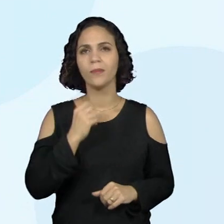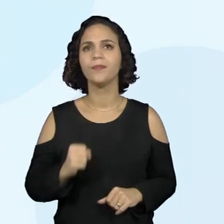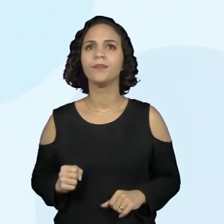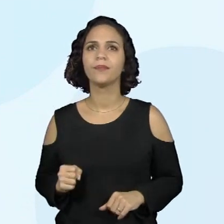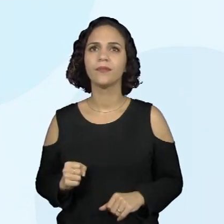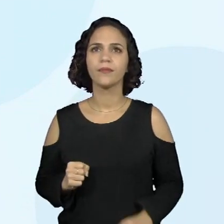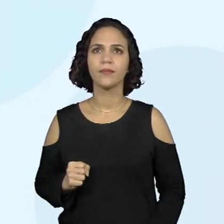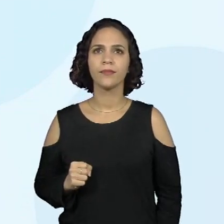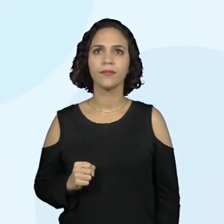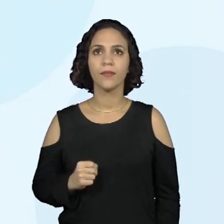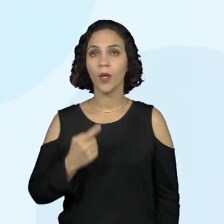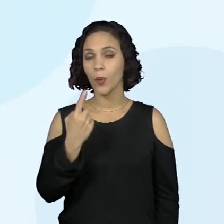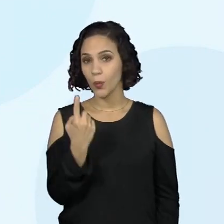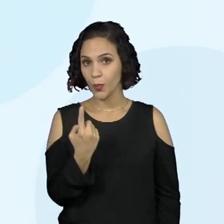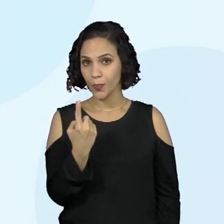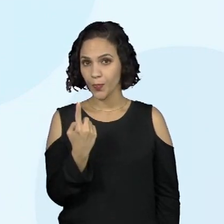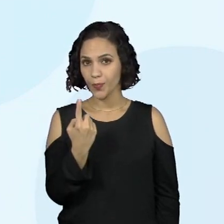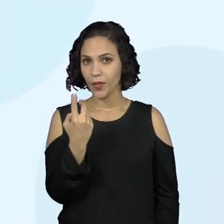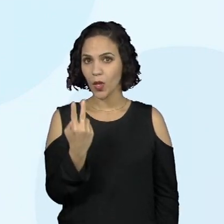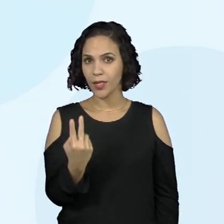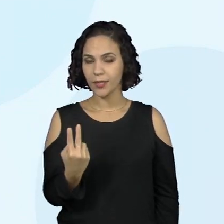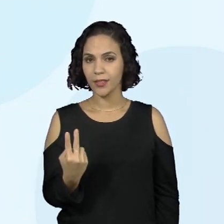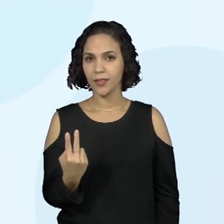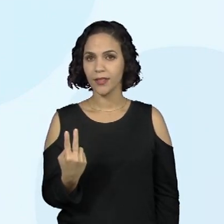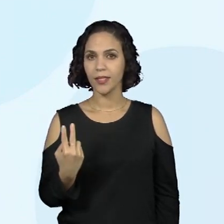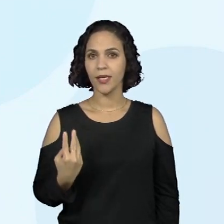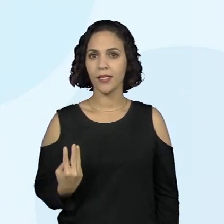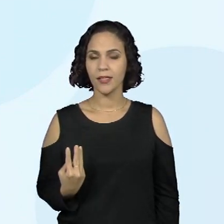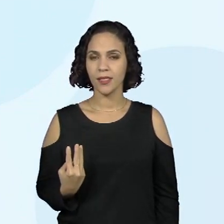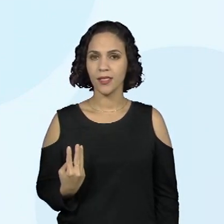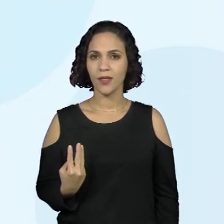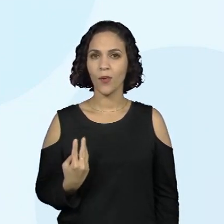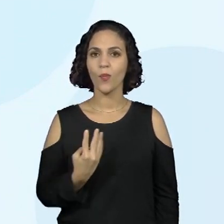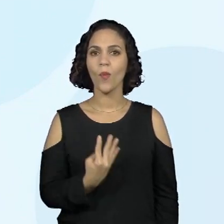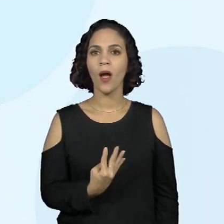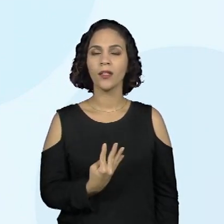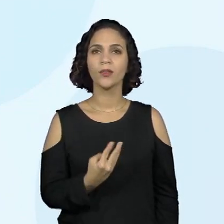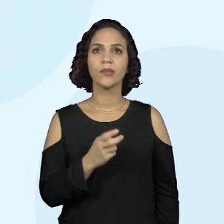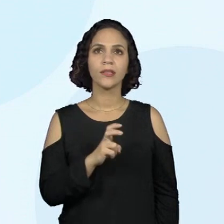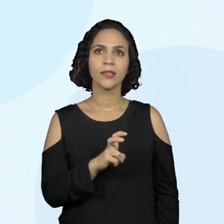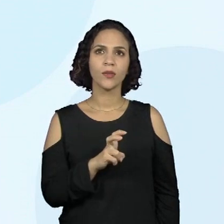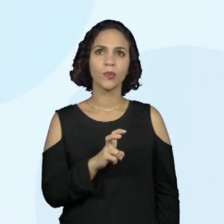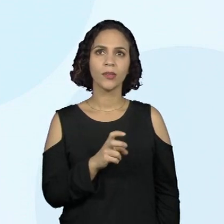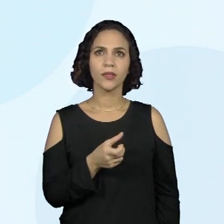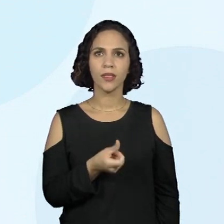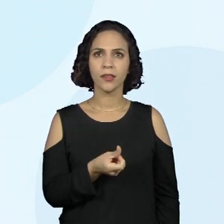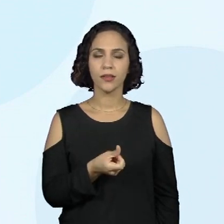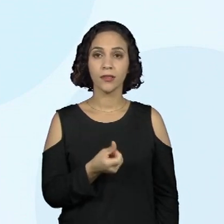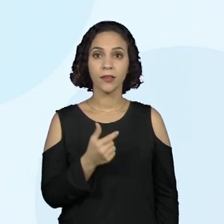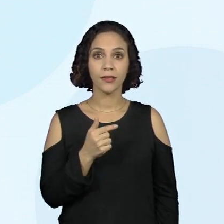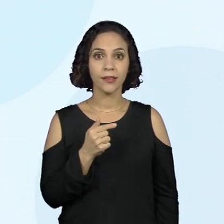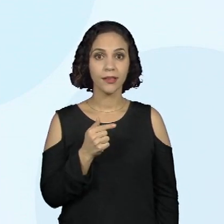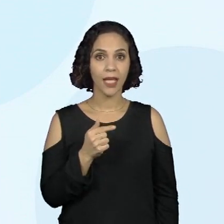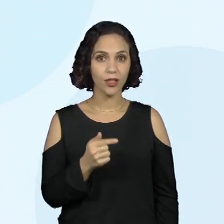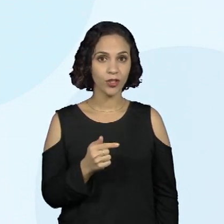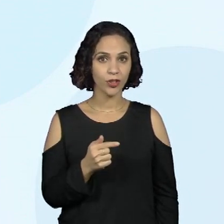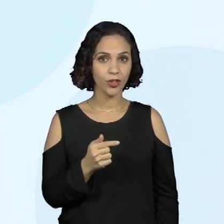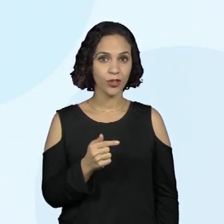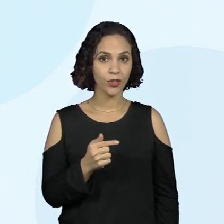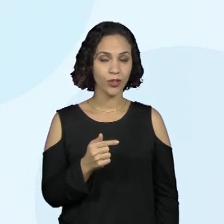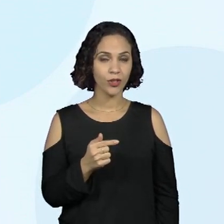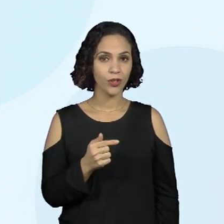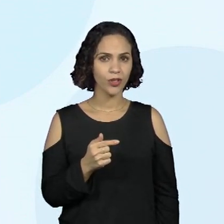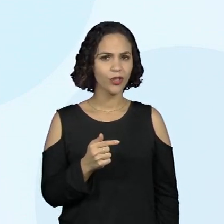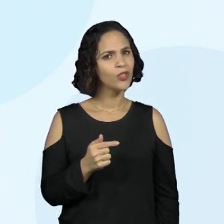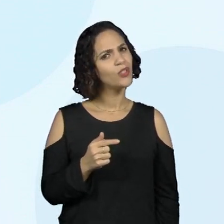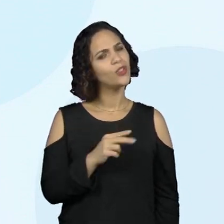Atenção. 1, 2, 3, 4, 5, 6, 7. Como